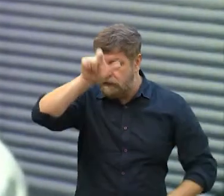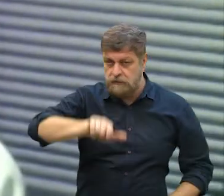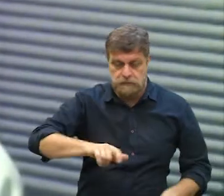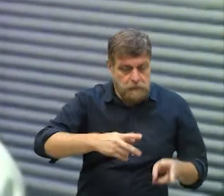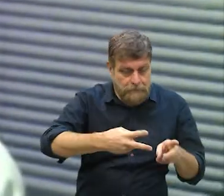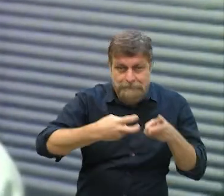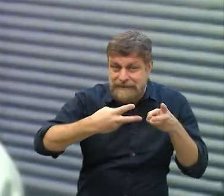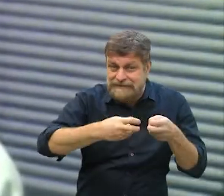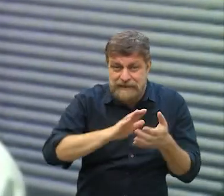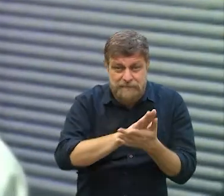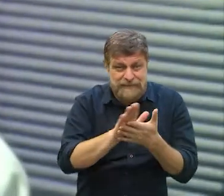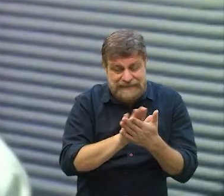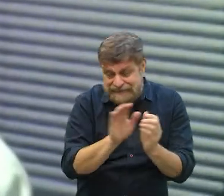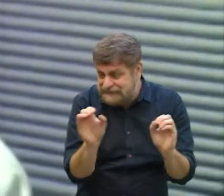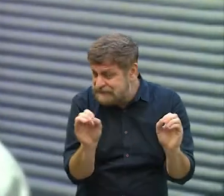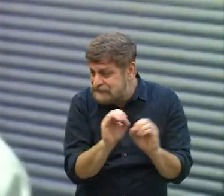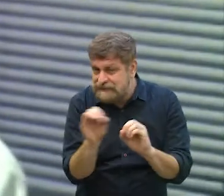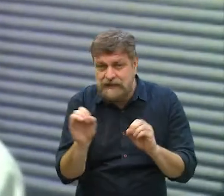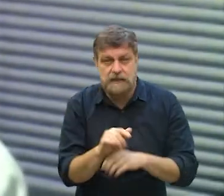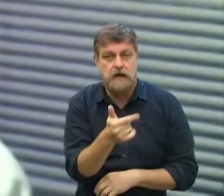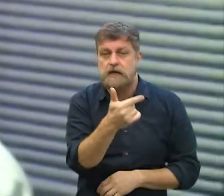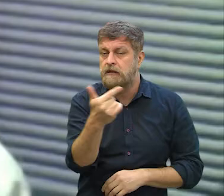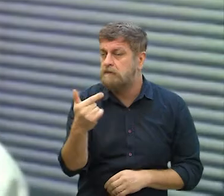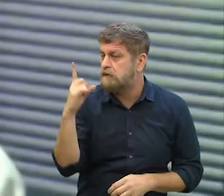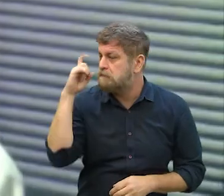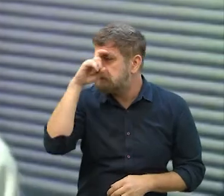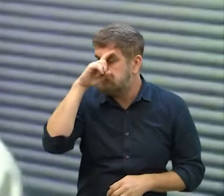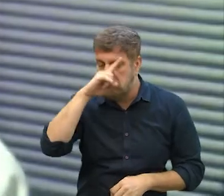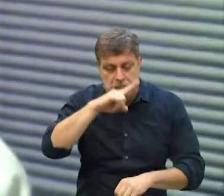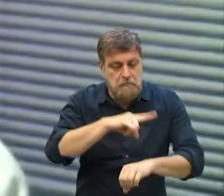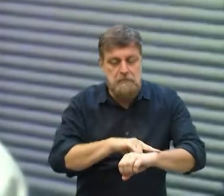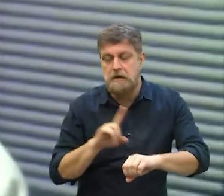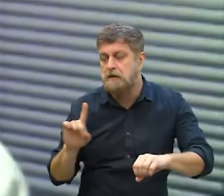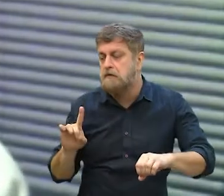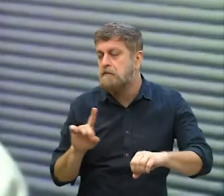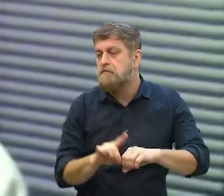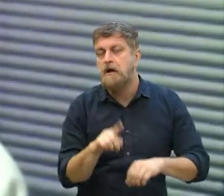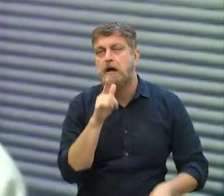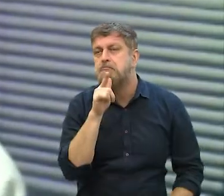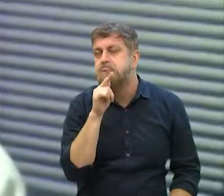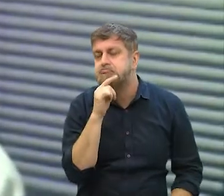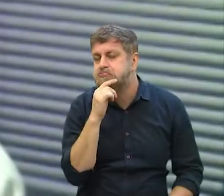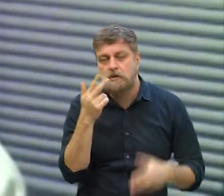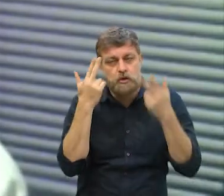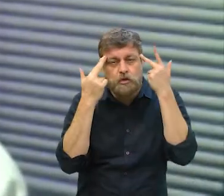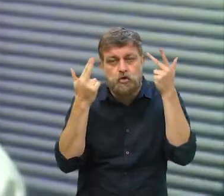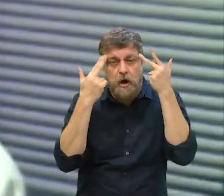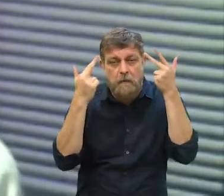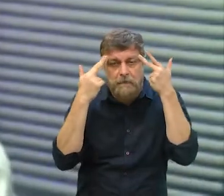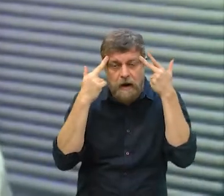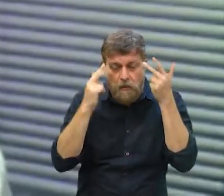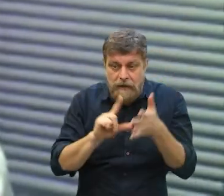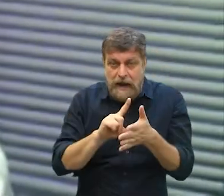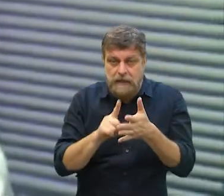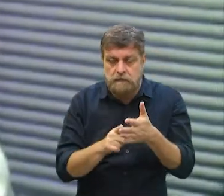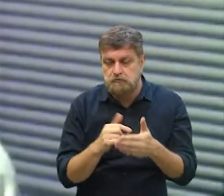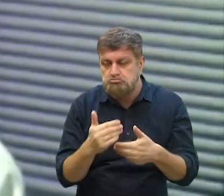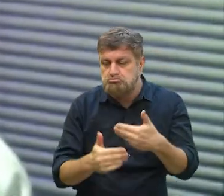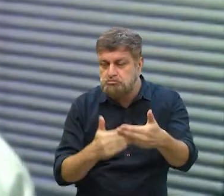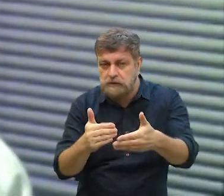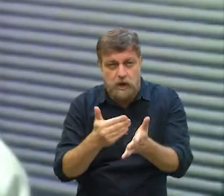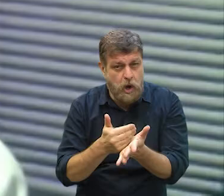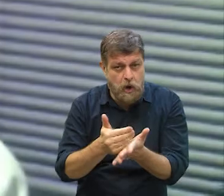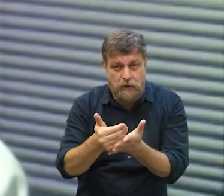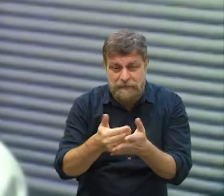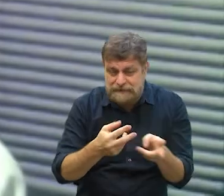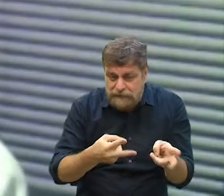o sujeito não tem sintoma. Ele não tem essa dificuldade urinária numa fase inicial da doença. Isso pode acontecer quando o tumor cresceu demais.